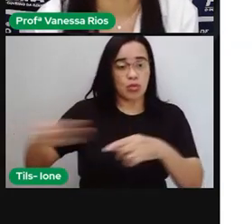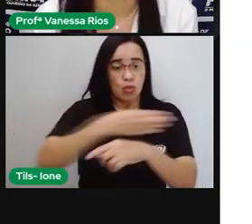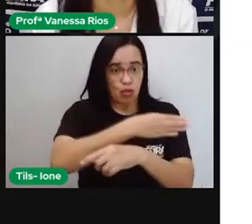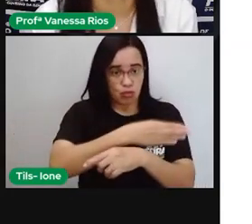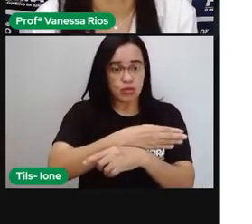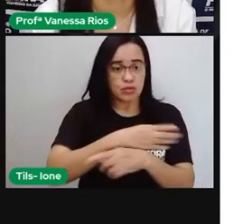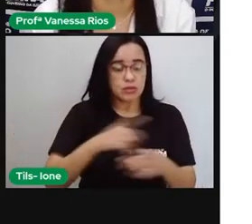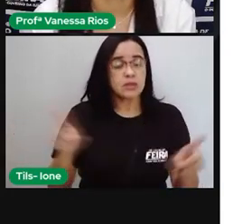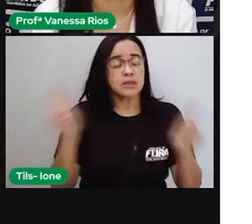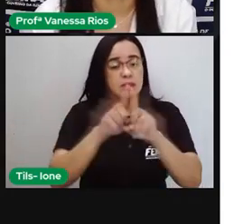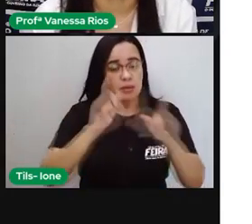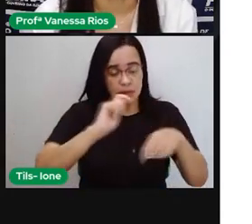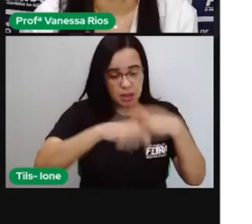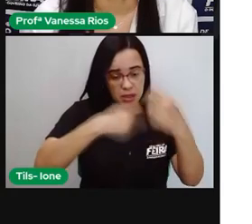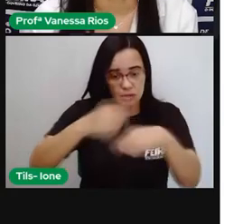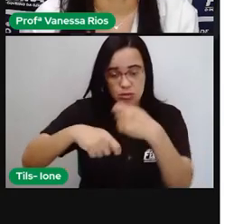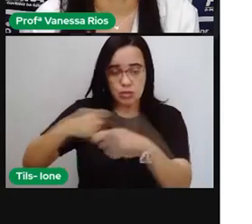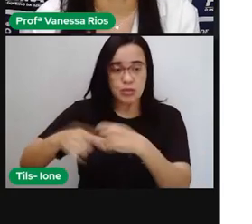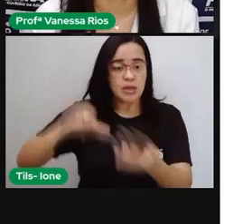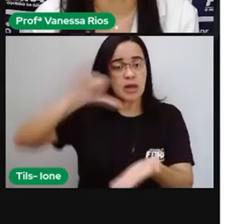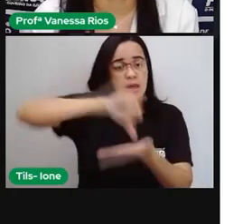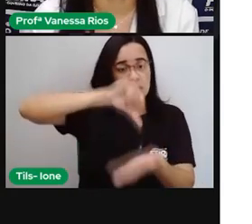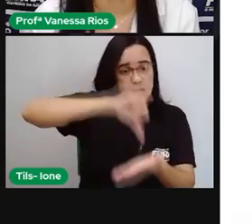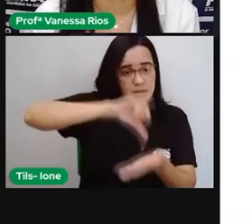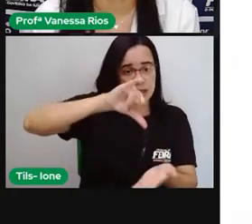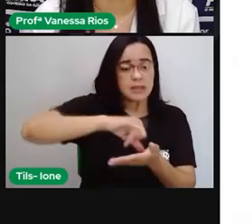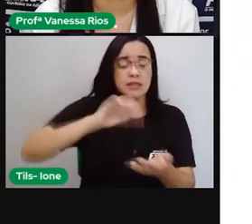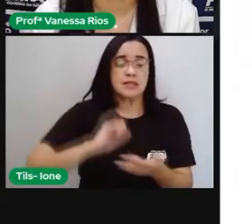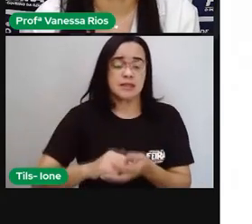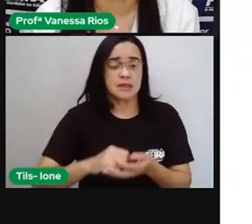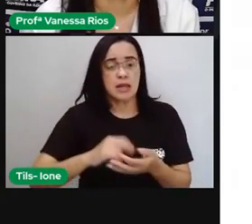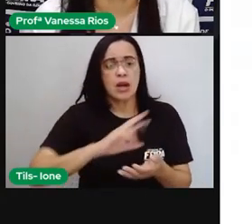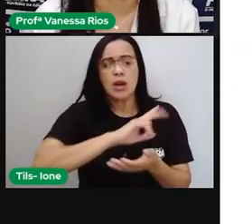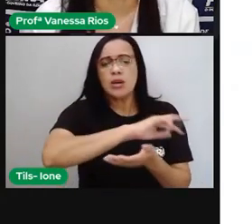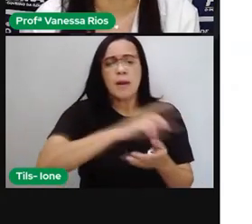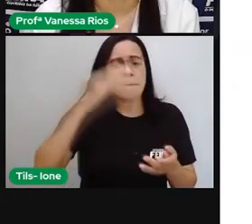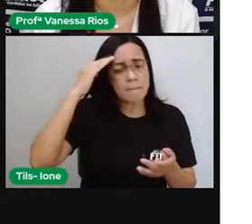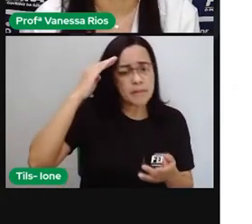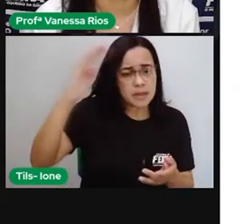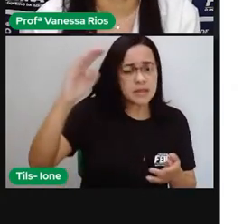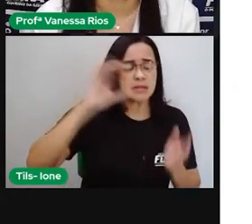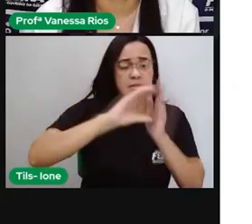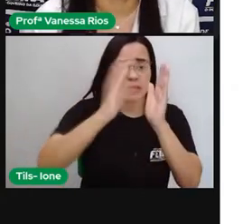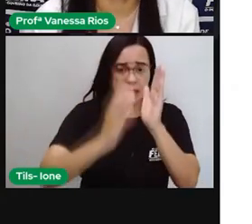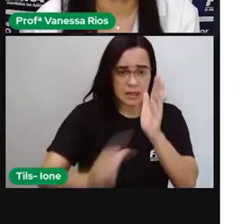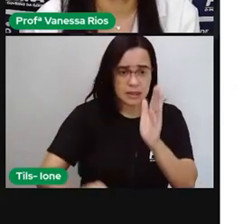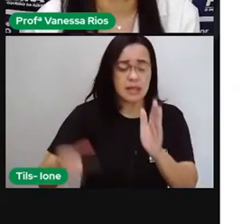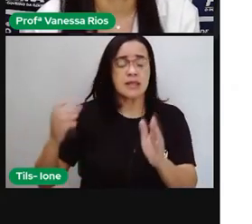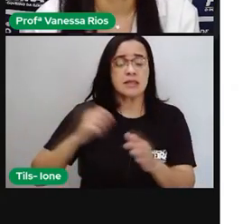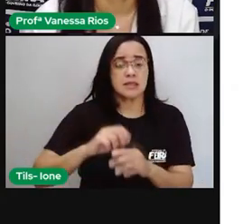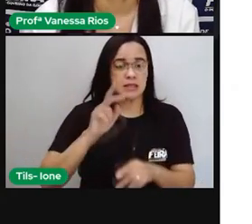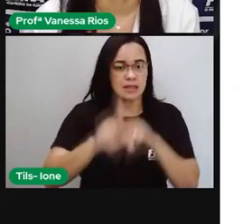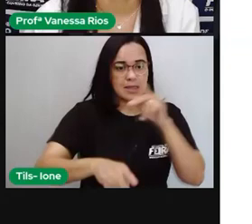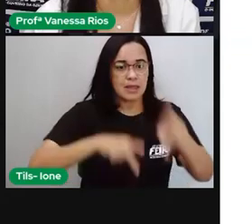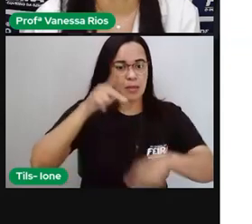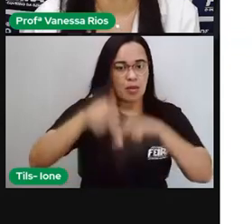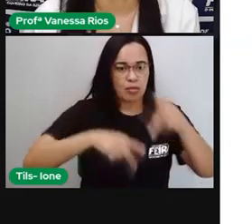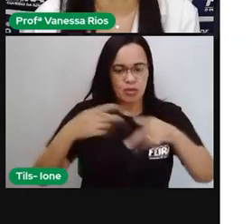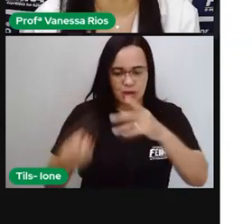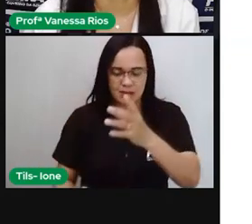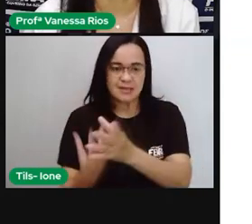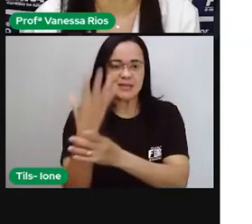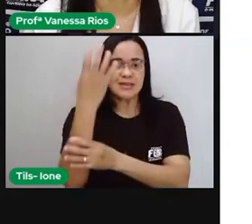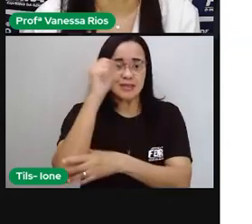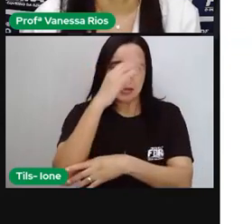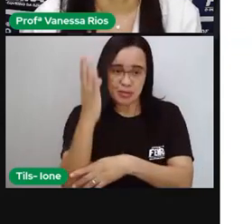também a economia capitalista. Então, são aí as principais características, né, deixadas, fazendo parte aí da formação do